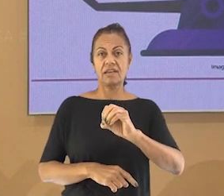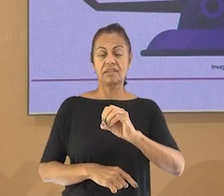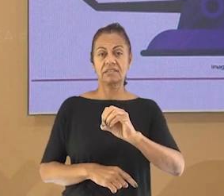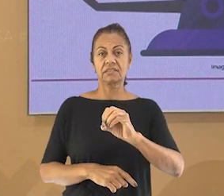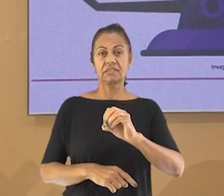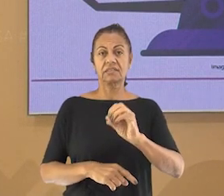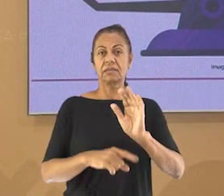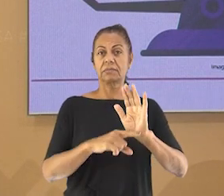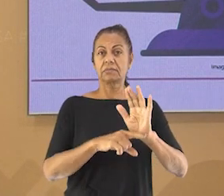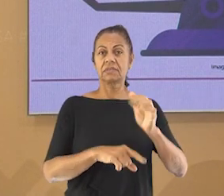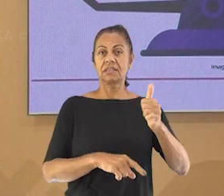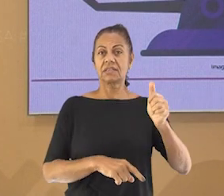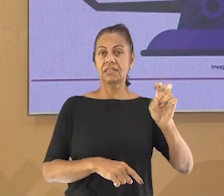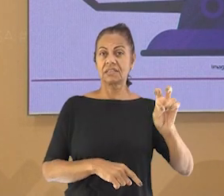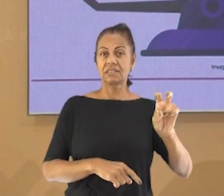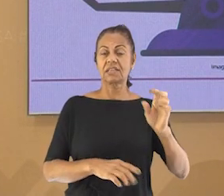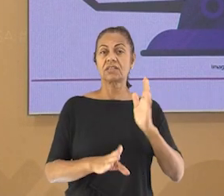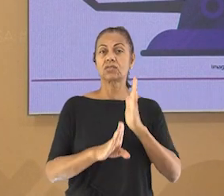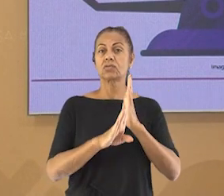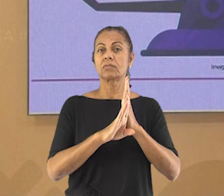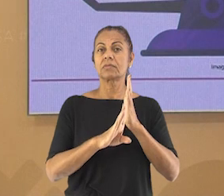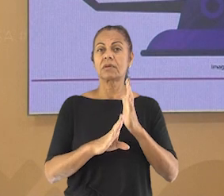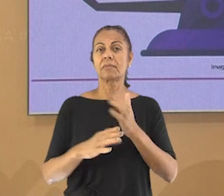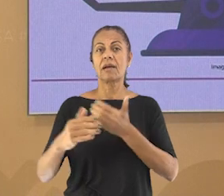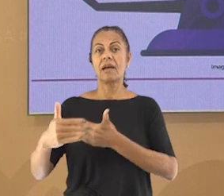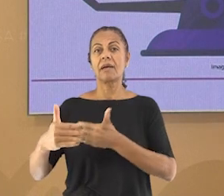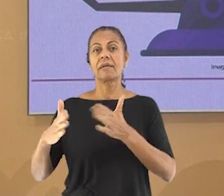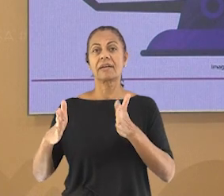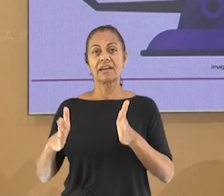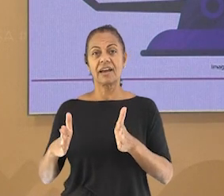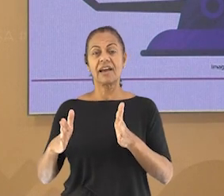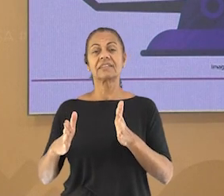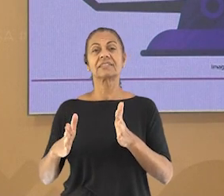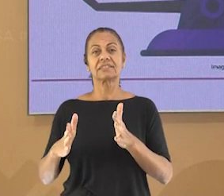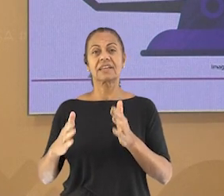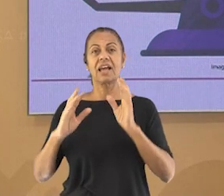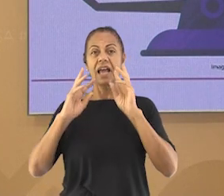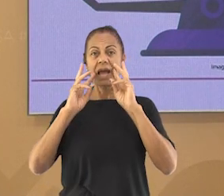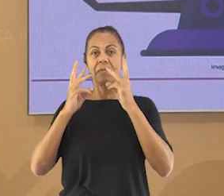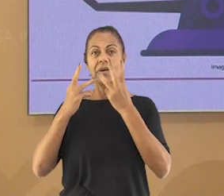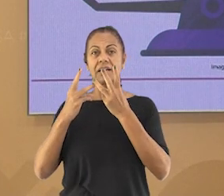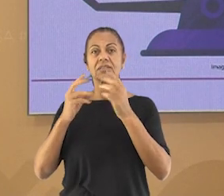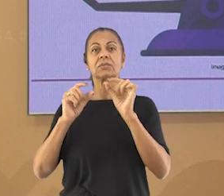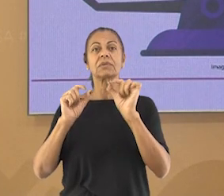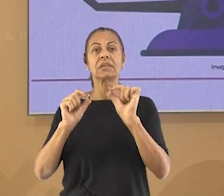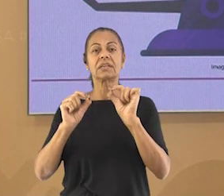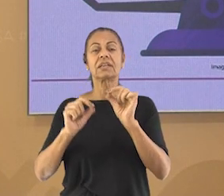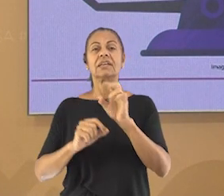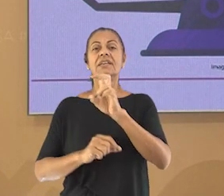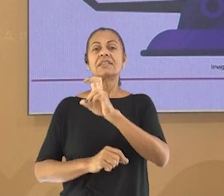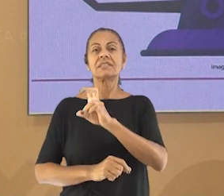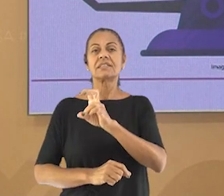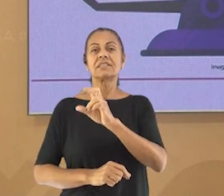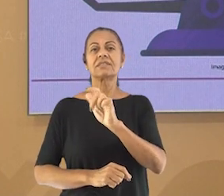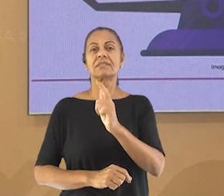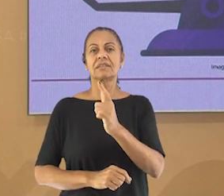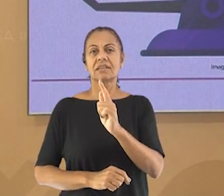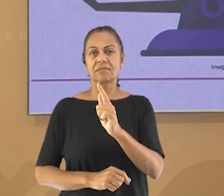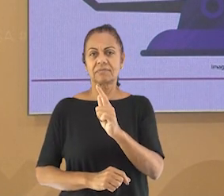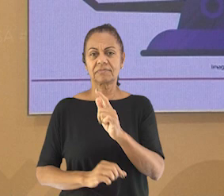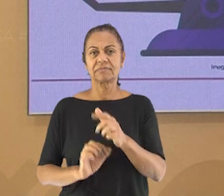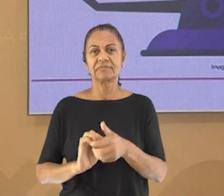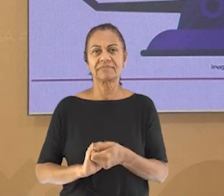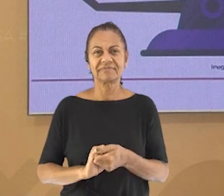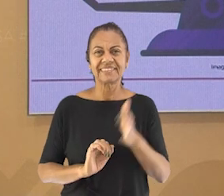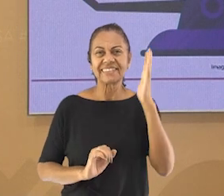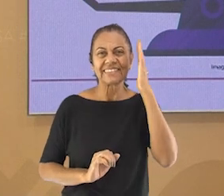10 de 15, descobrimos a massa da caixa, que é 5 gramas. Deu para entender a